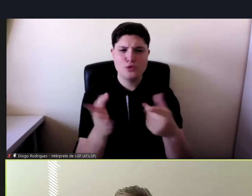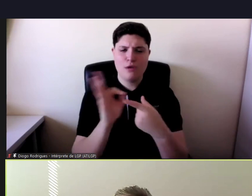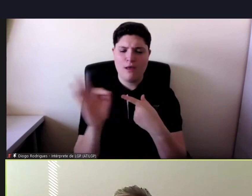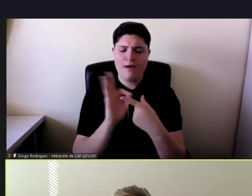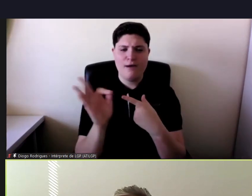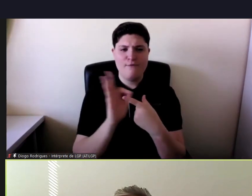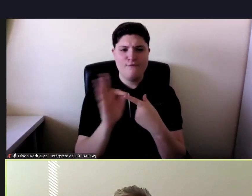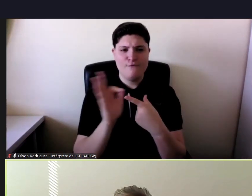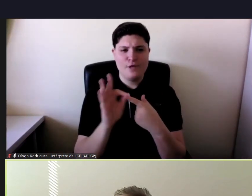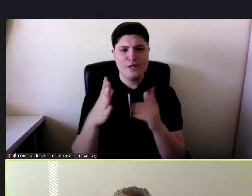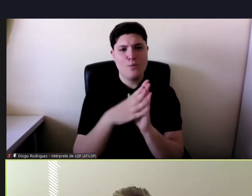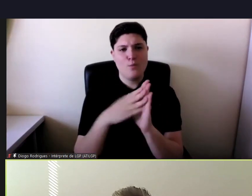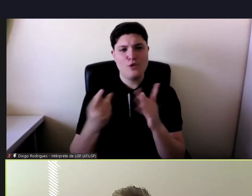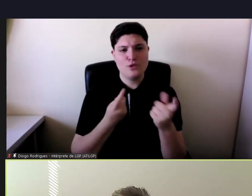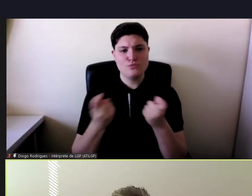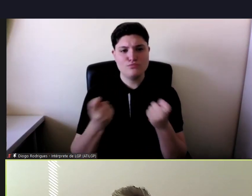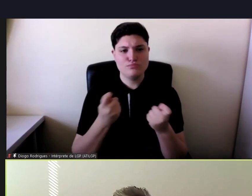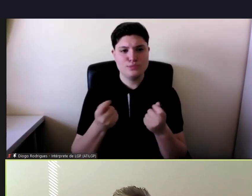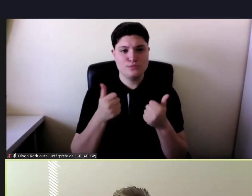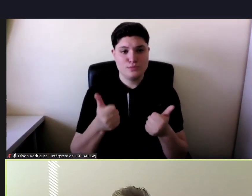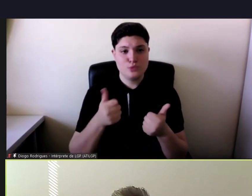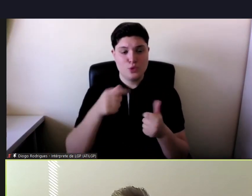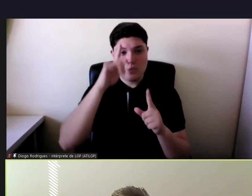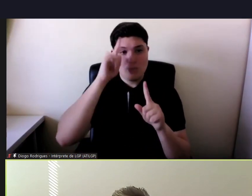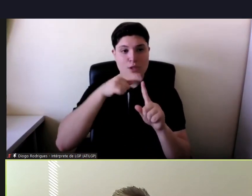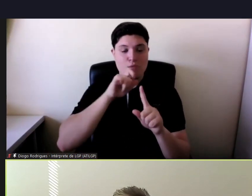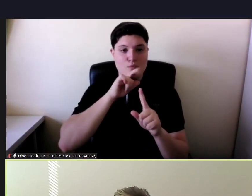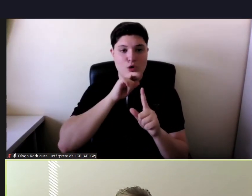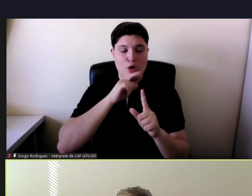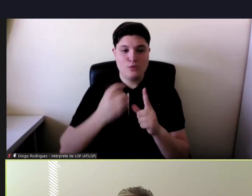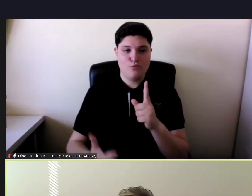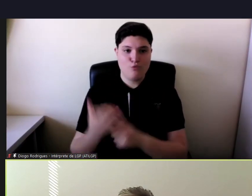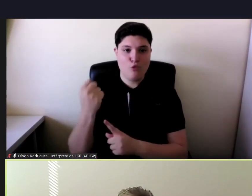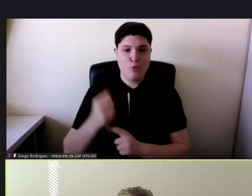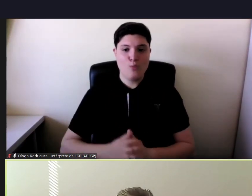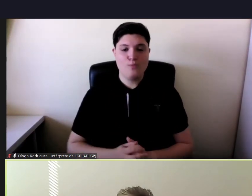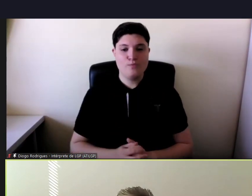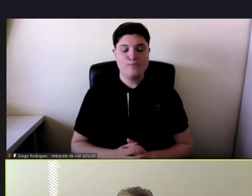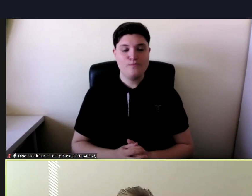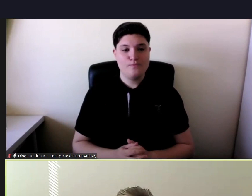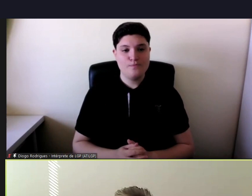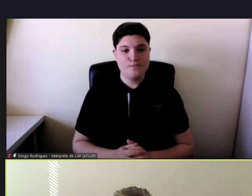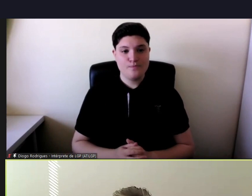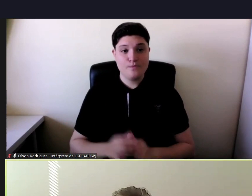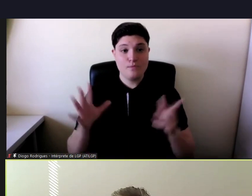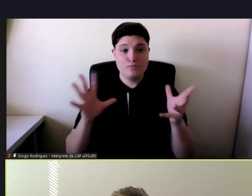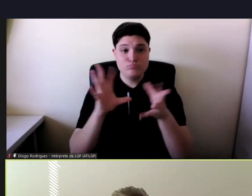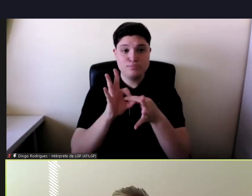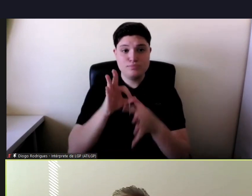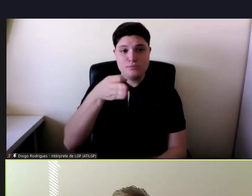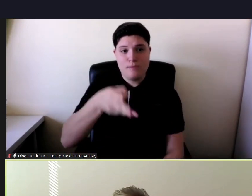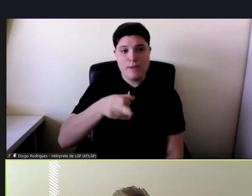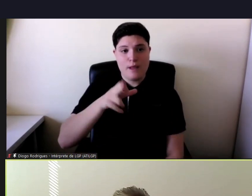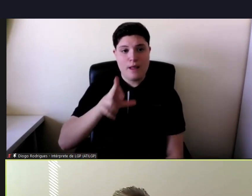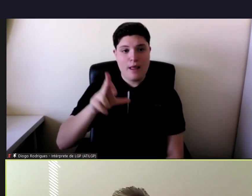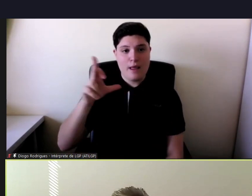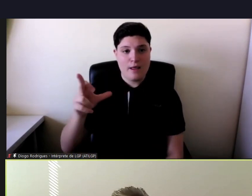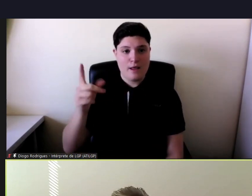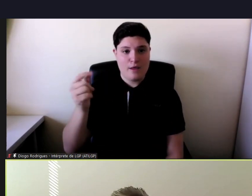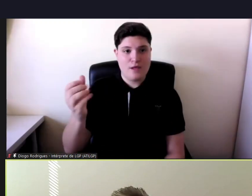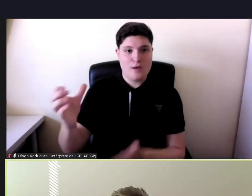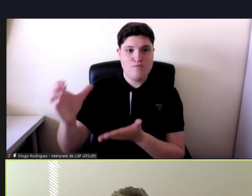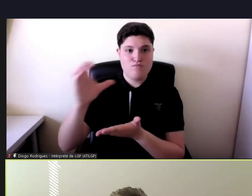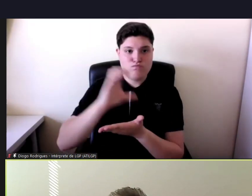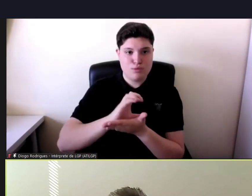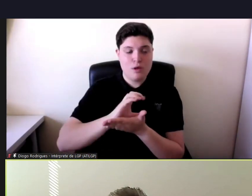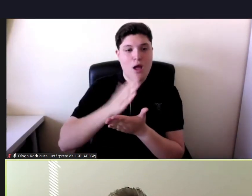indicadores e modelos de governança para a sua aplicação. No âmbito do PRR, houve realmente um financiamento